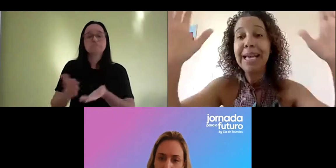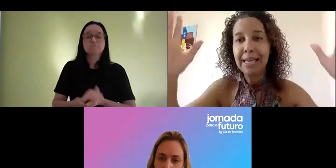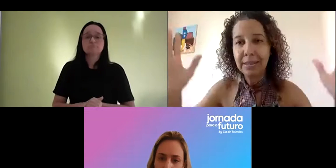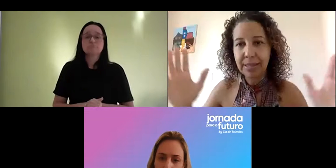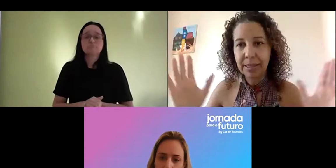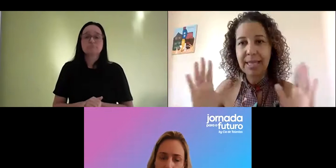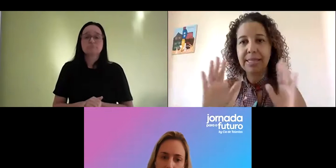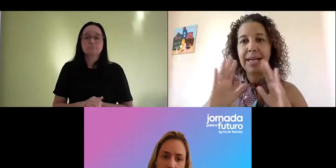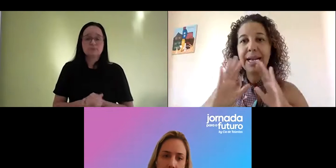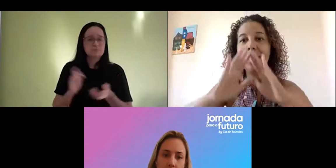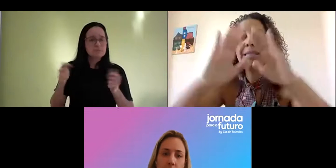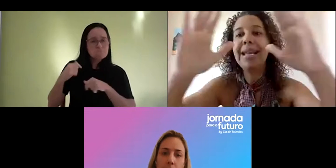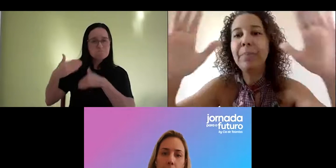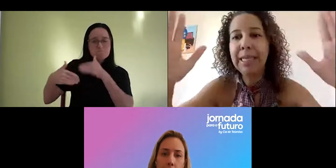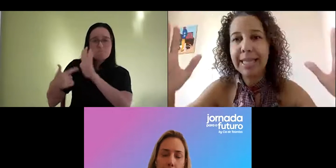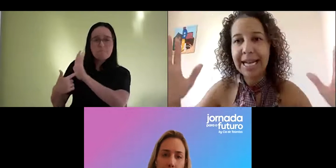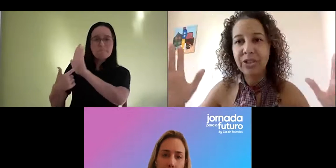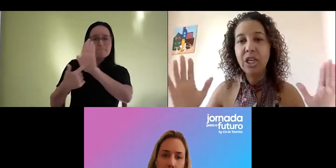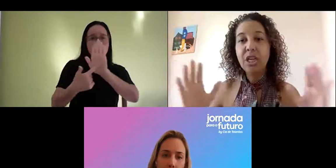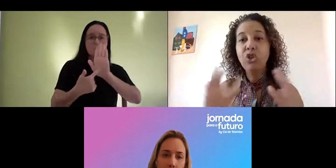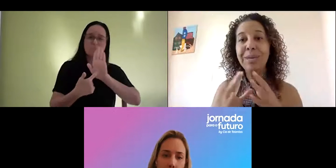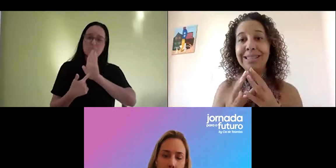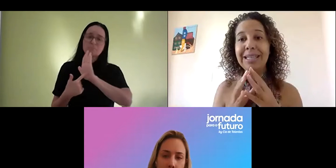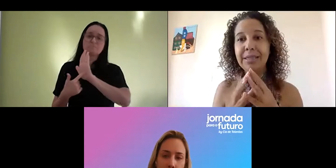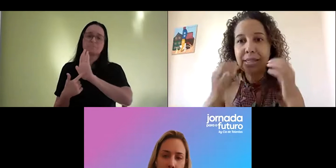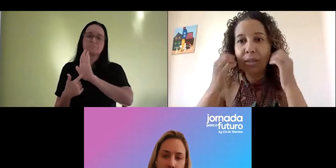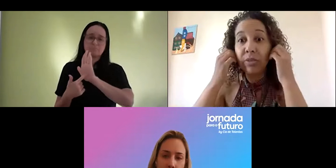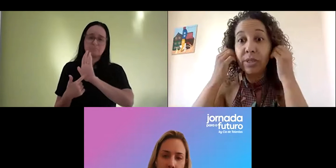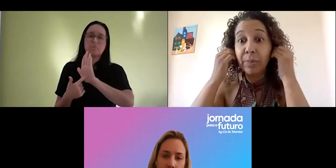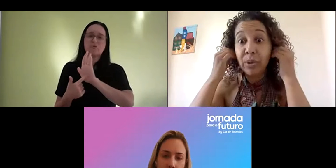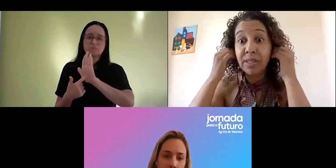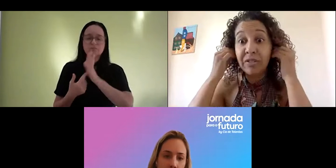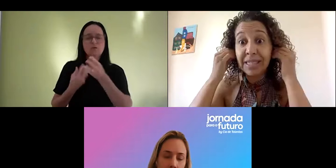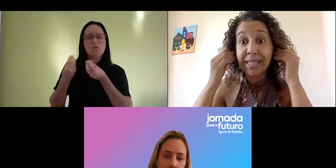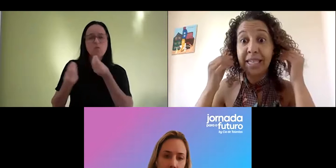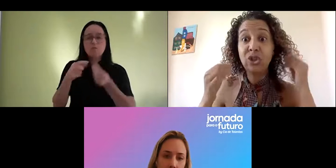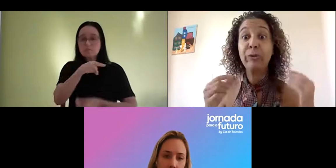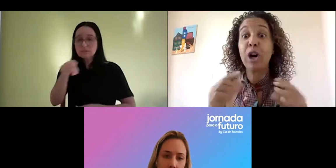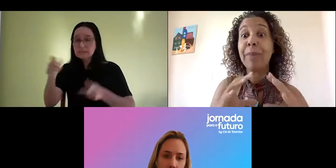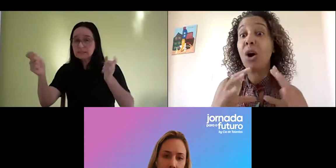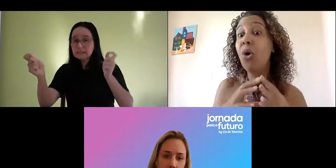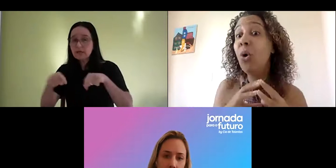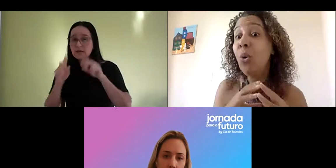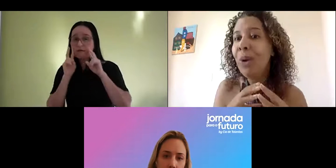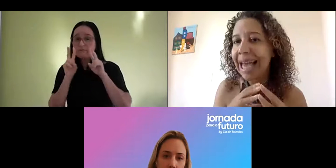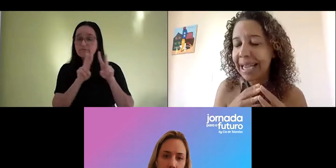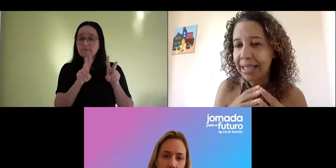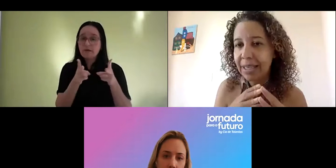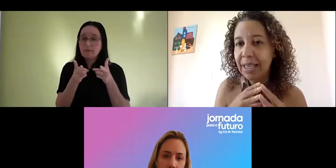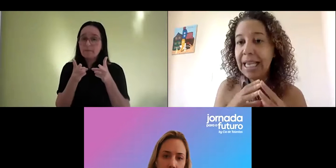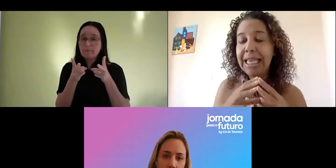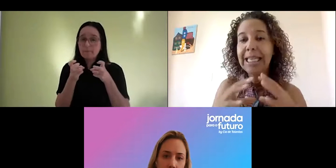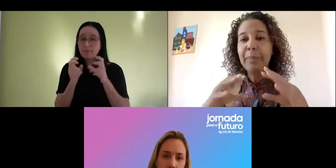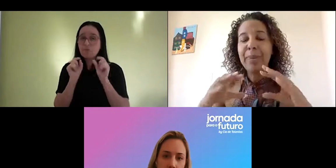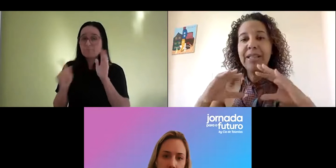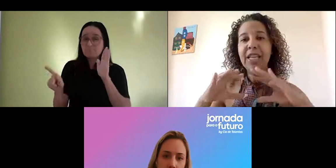transparência, essa rastreabilidade de uma transação que você possa fazer de forma online